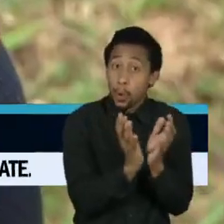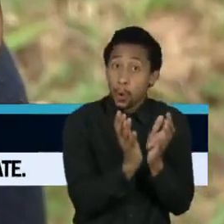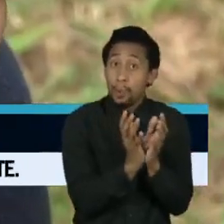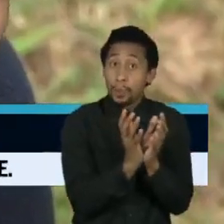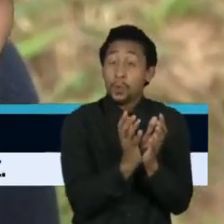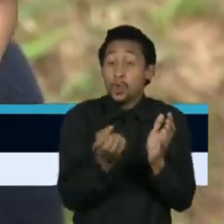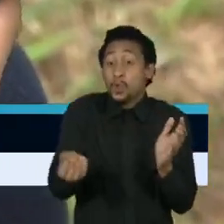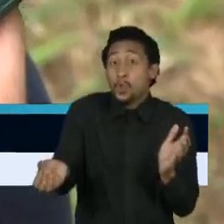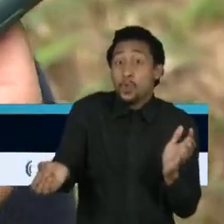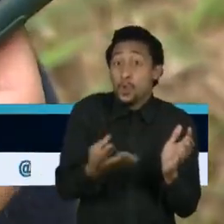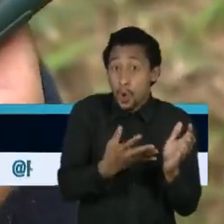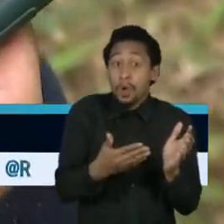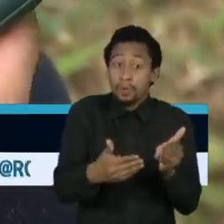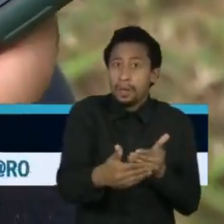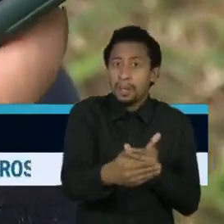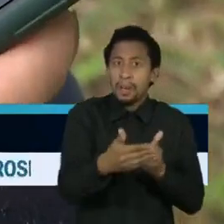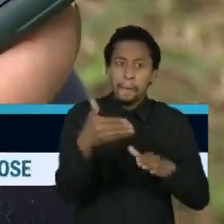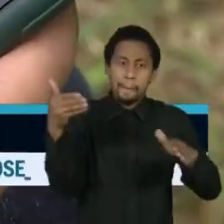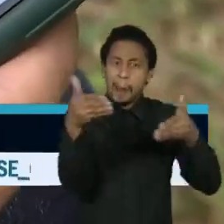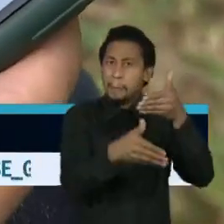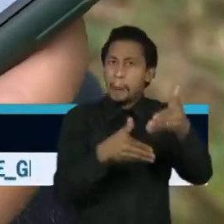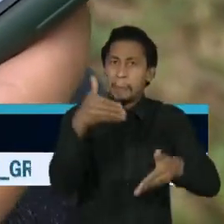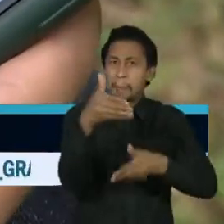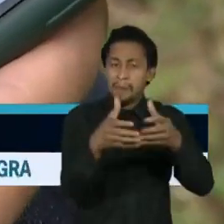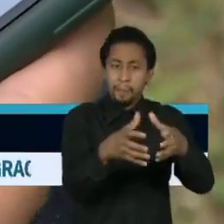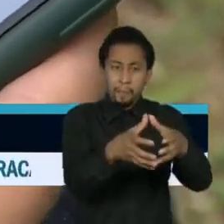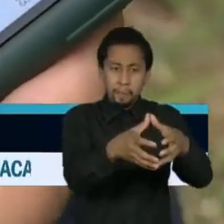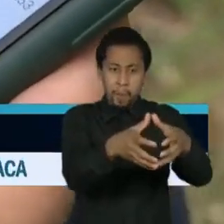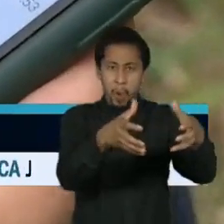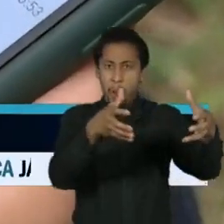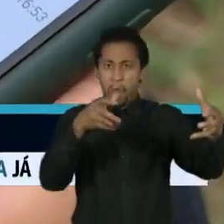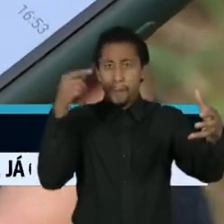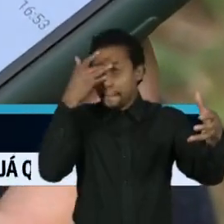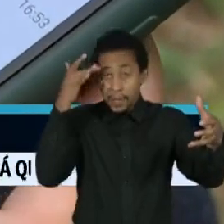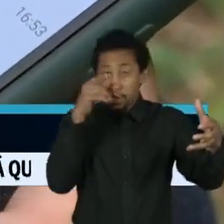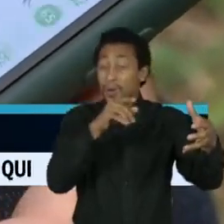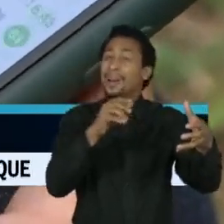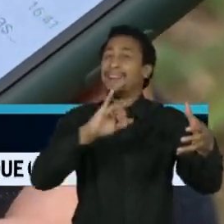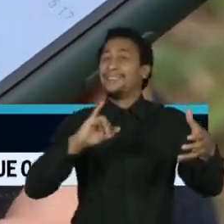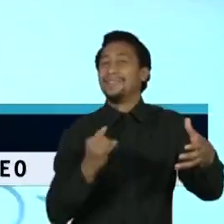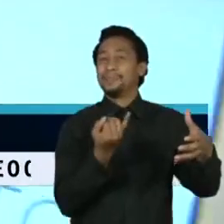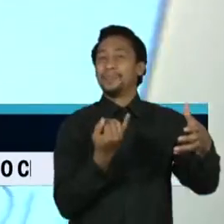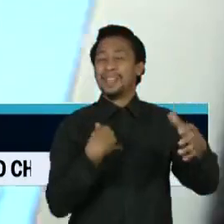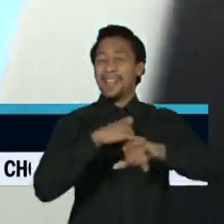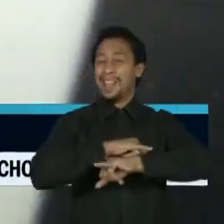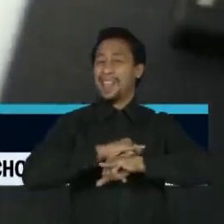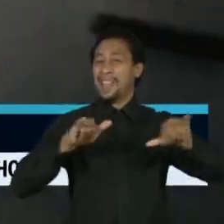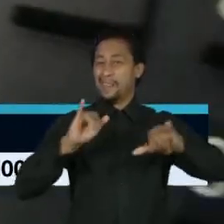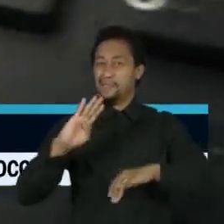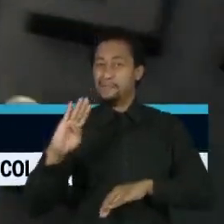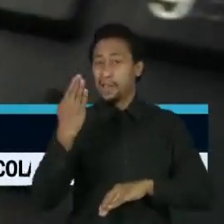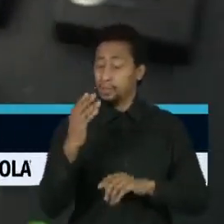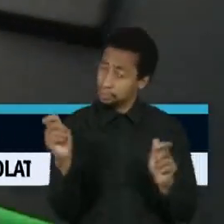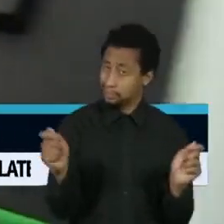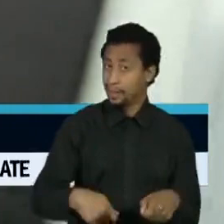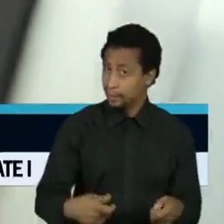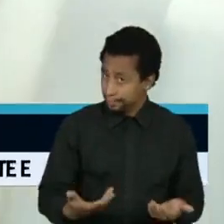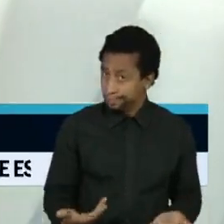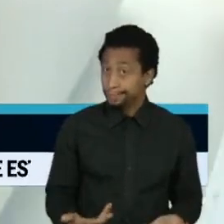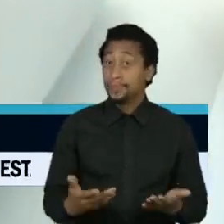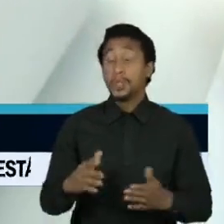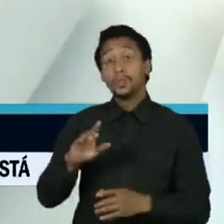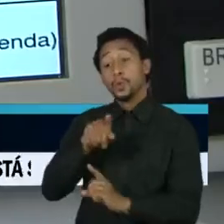milhares de usuários, o que amplia o alcance na divulgação de notícias, incluindo as fake news. O objetivo do tribunal